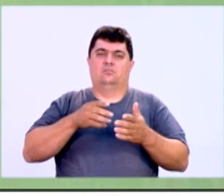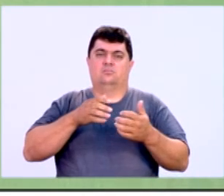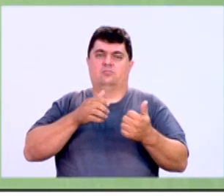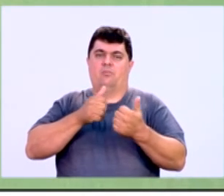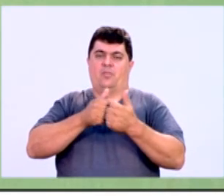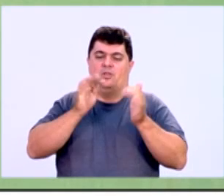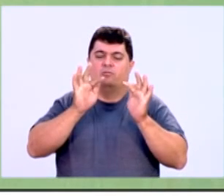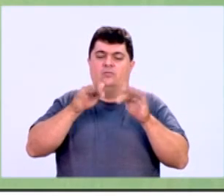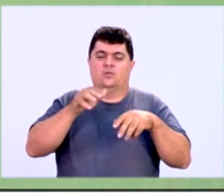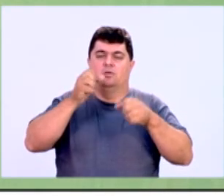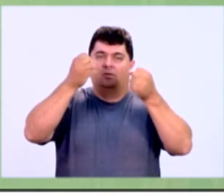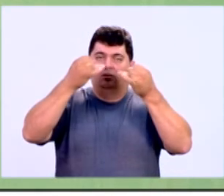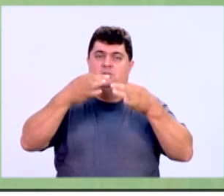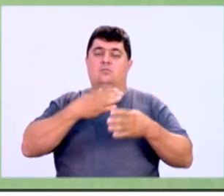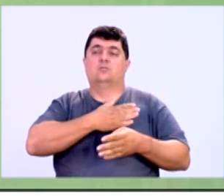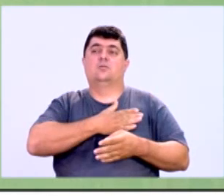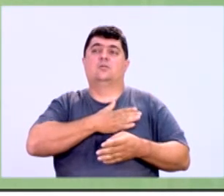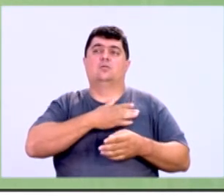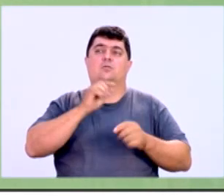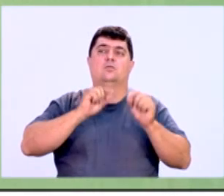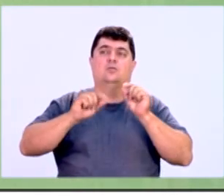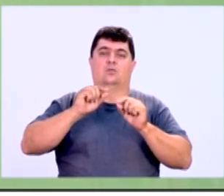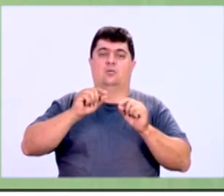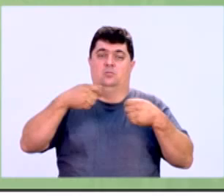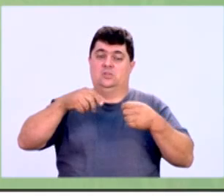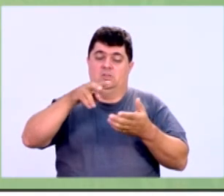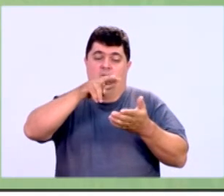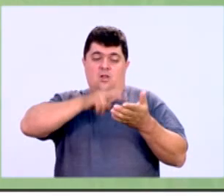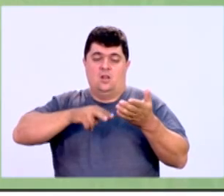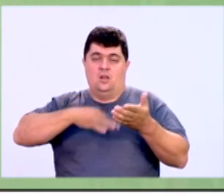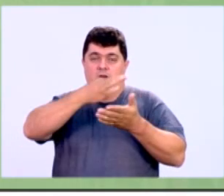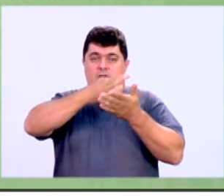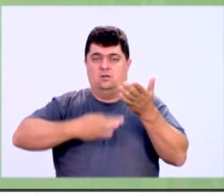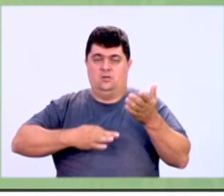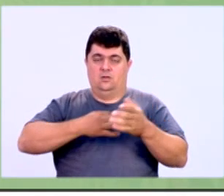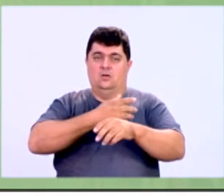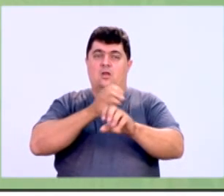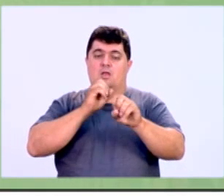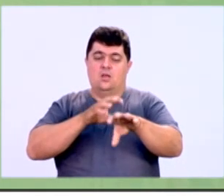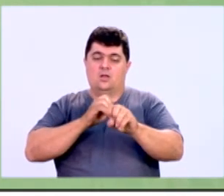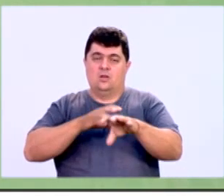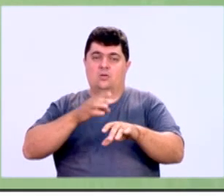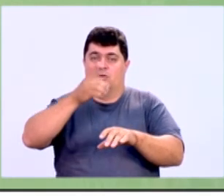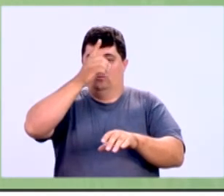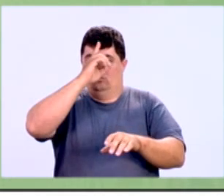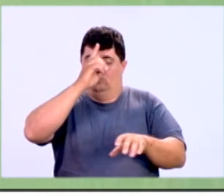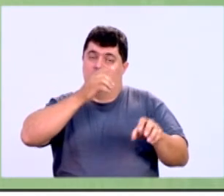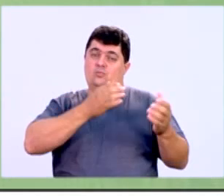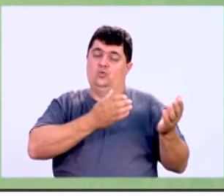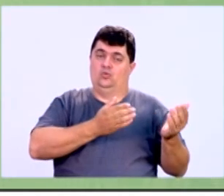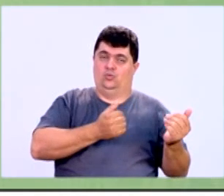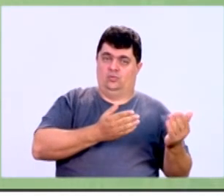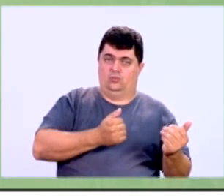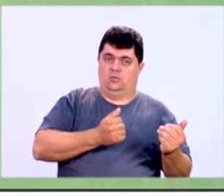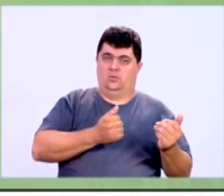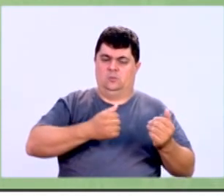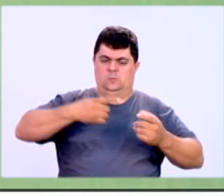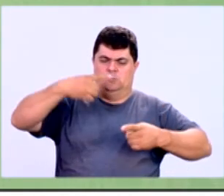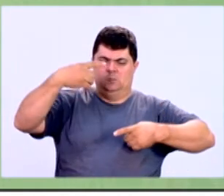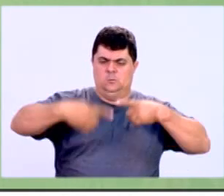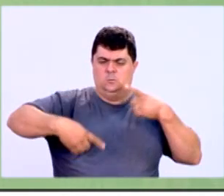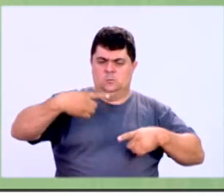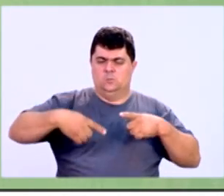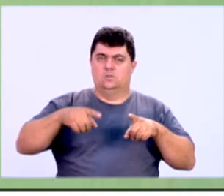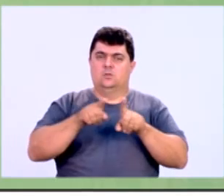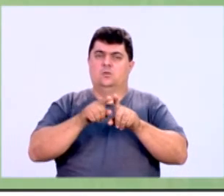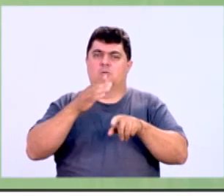aula de hoje, eu gostaria que vocês lessem o texto Educação de Jovens e Adultos, né? Os desafios e